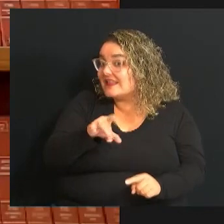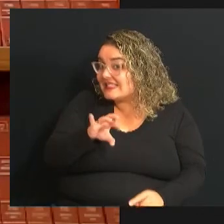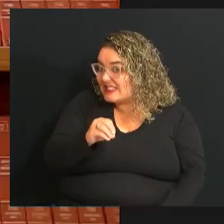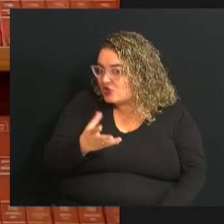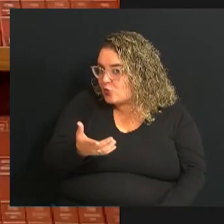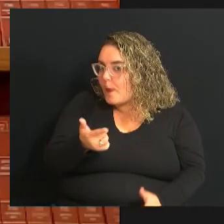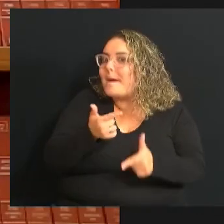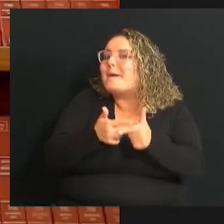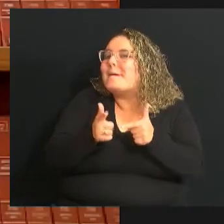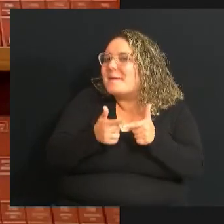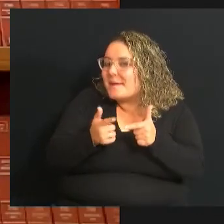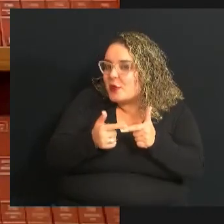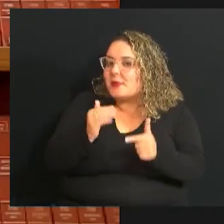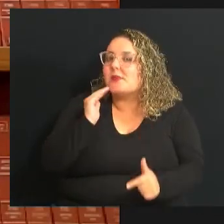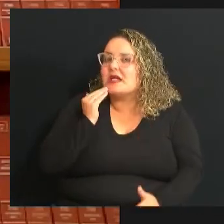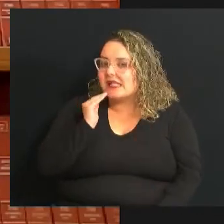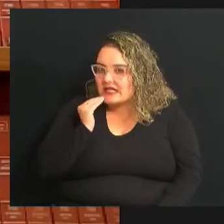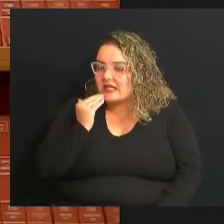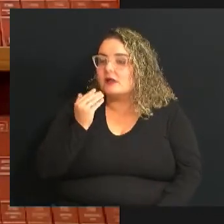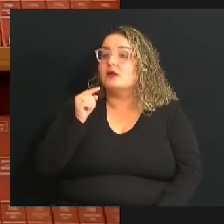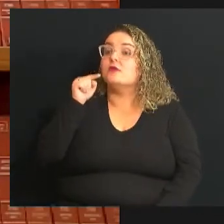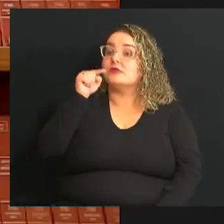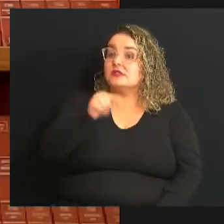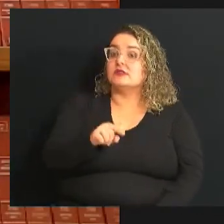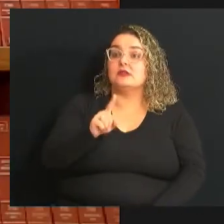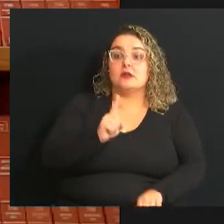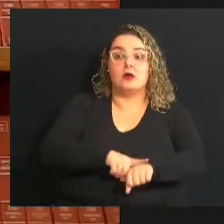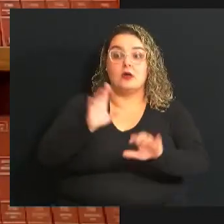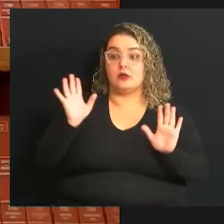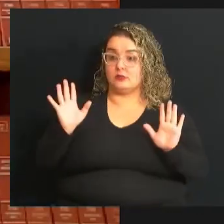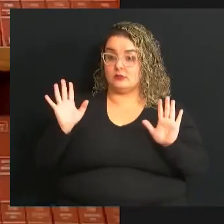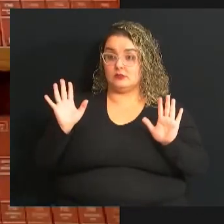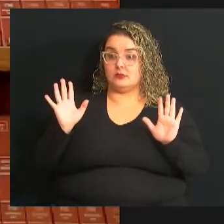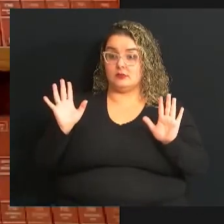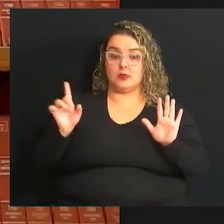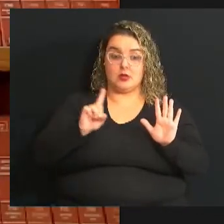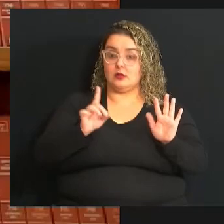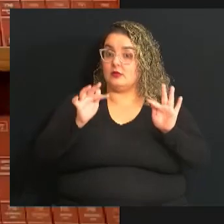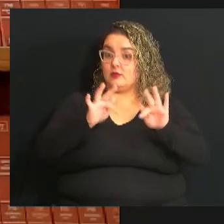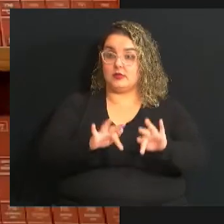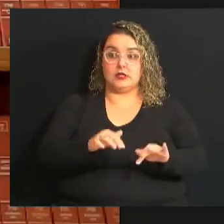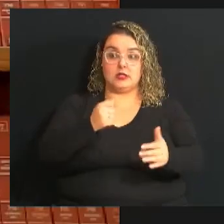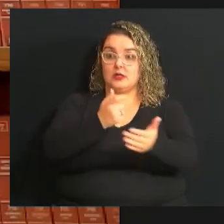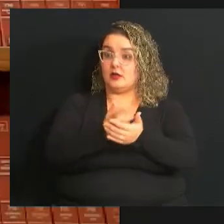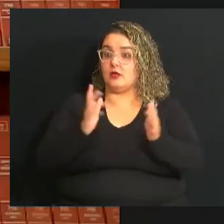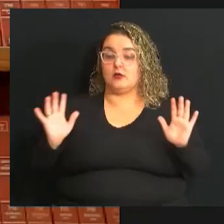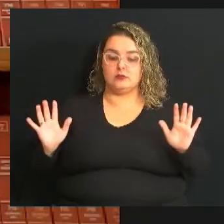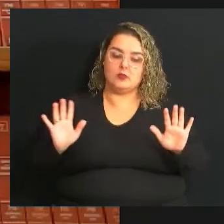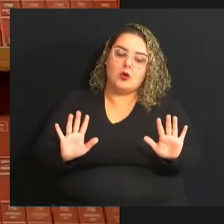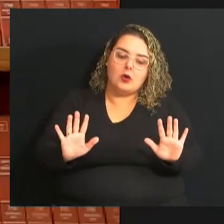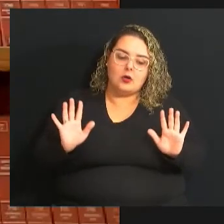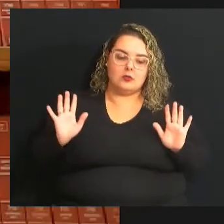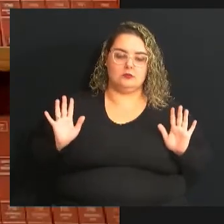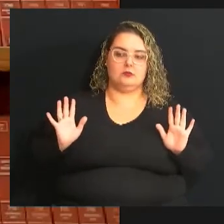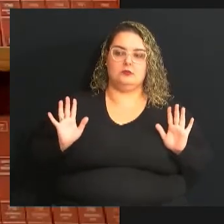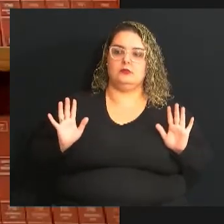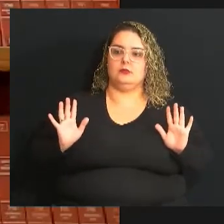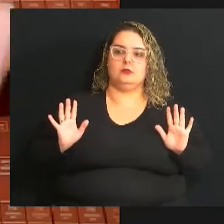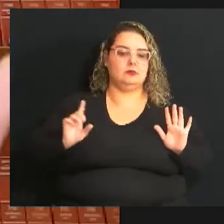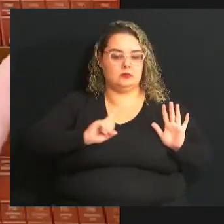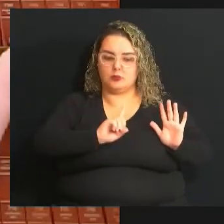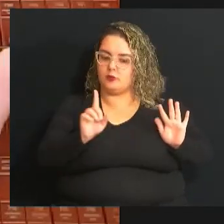precisa informar, Viviane, e nossos telespectadores do TV Câmara Campinas, exatamente qual é o número de